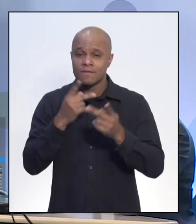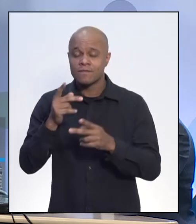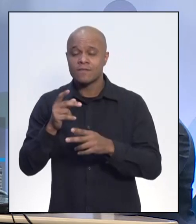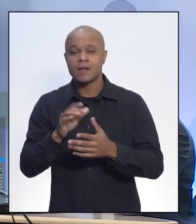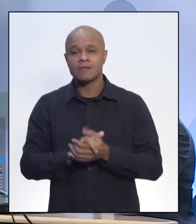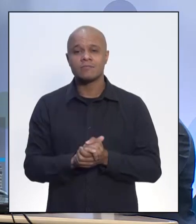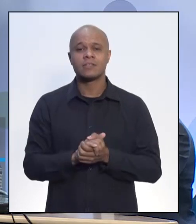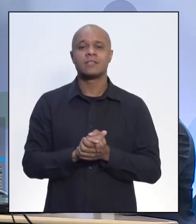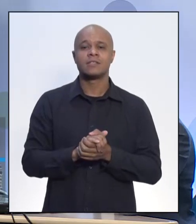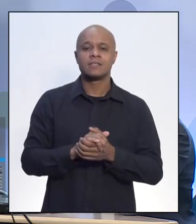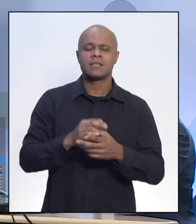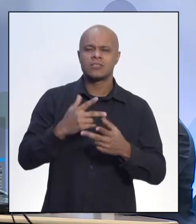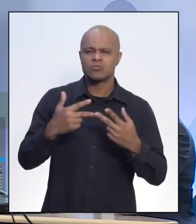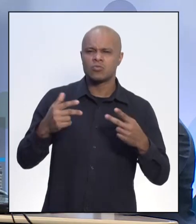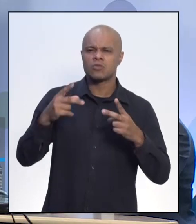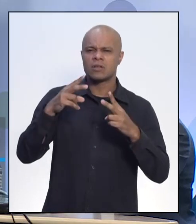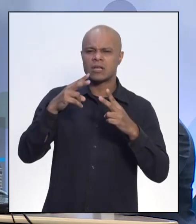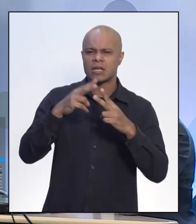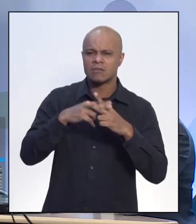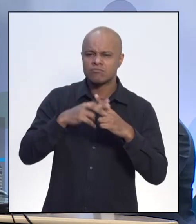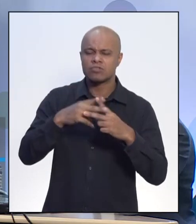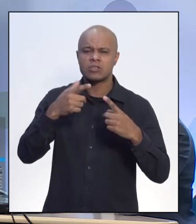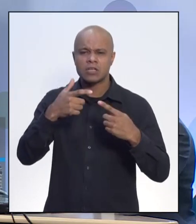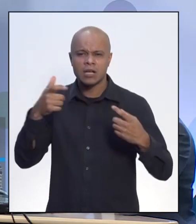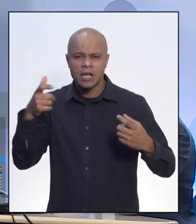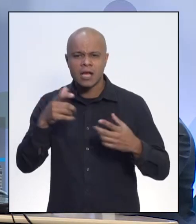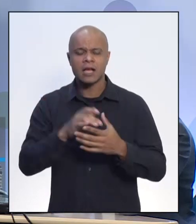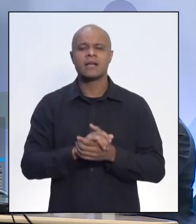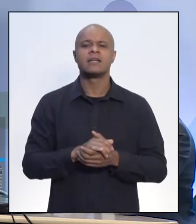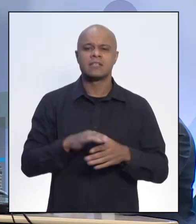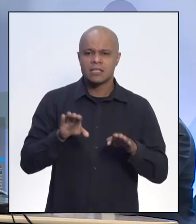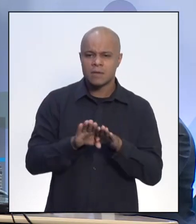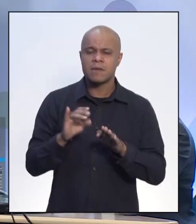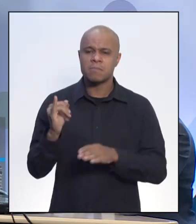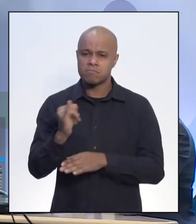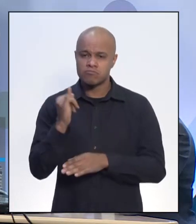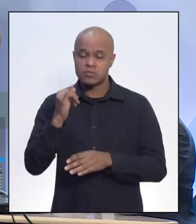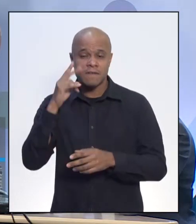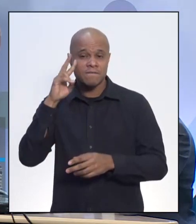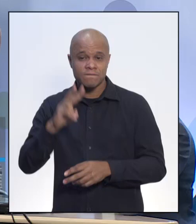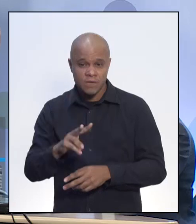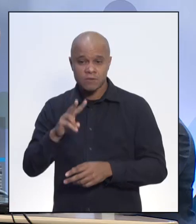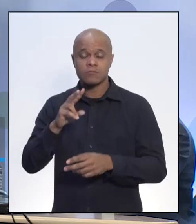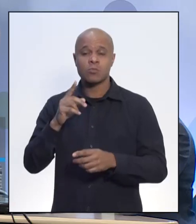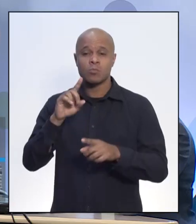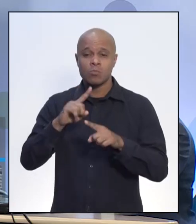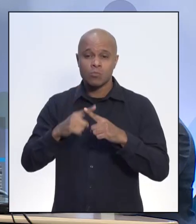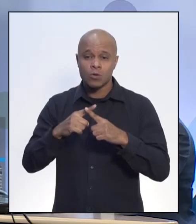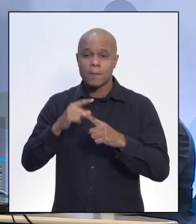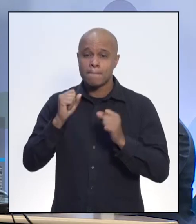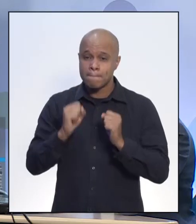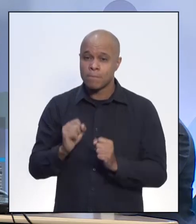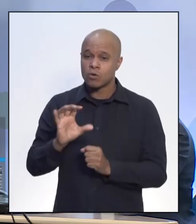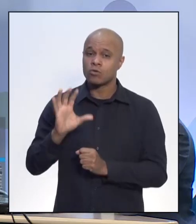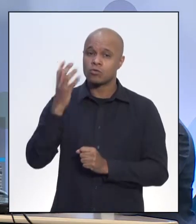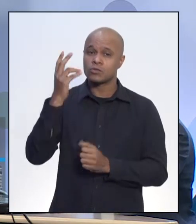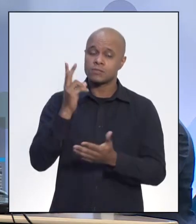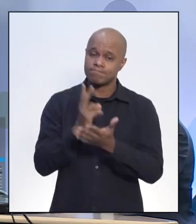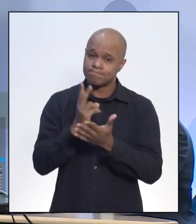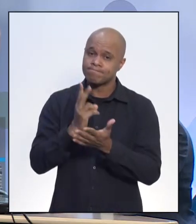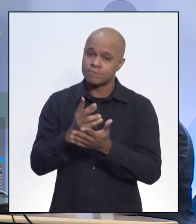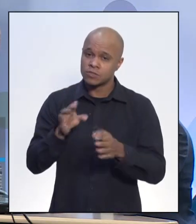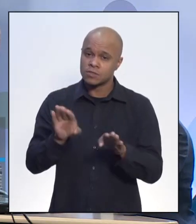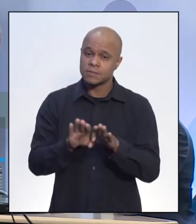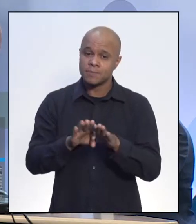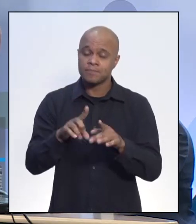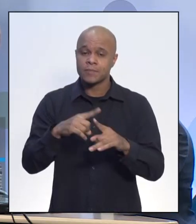Luísa falou aí da questão da guerra nuclear, também a guerra hídrica. Pode acontecer aí. Né? Lógico que a gente sempre não fala